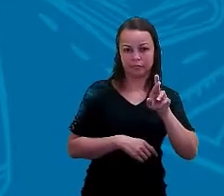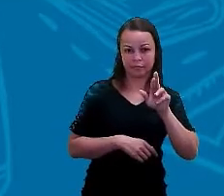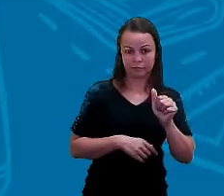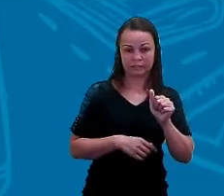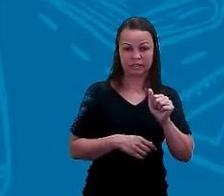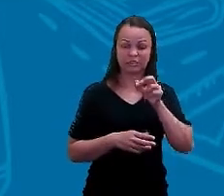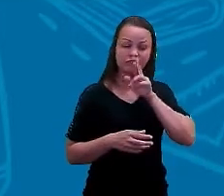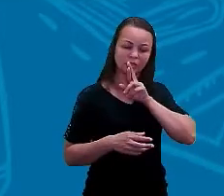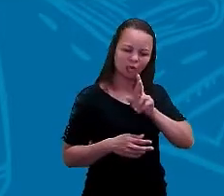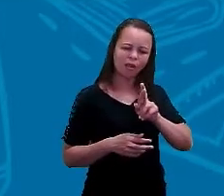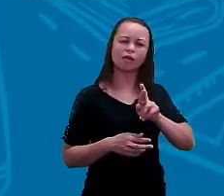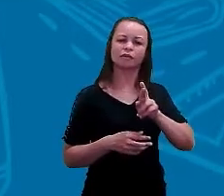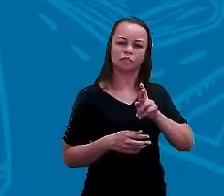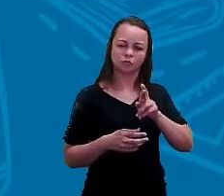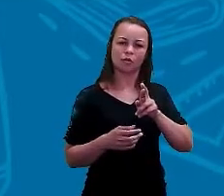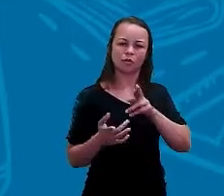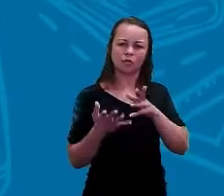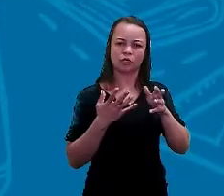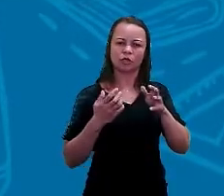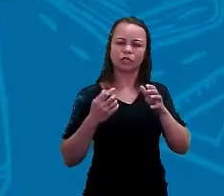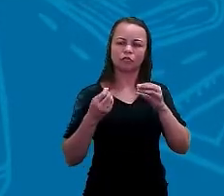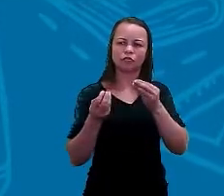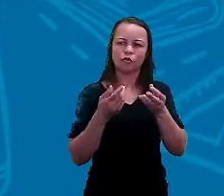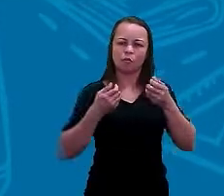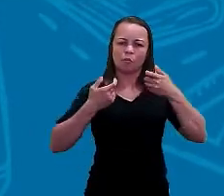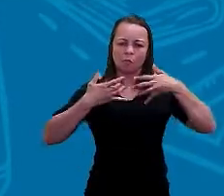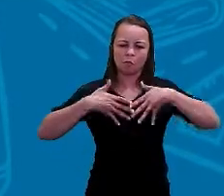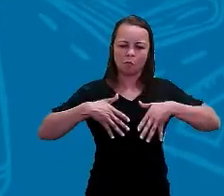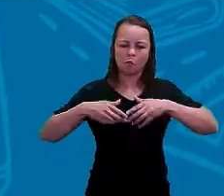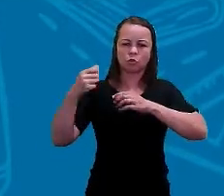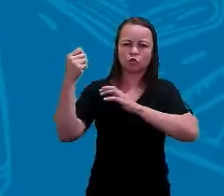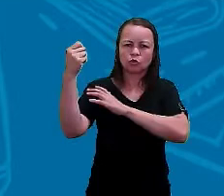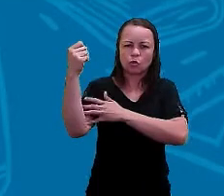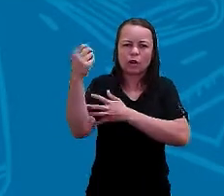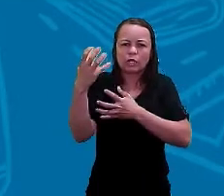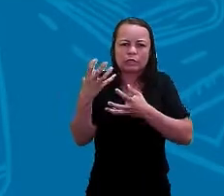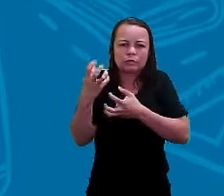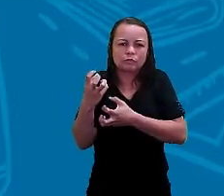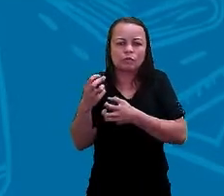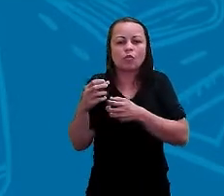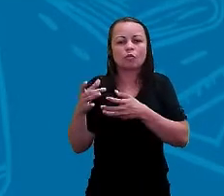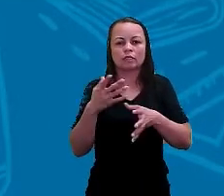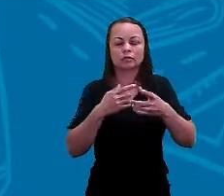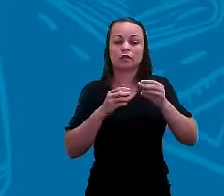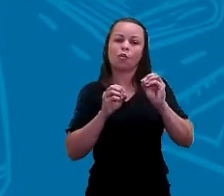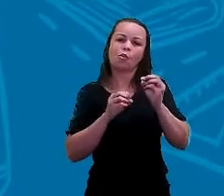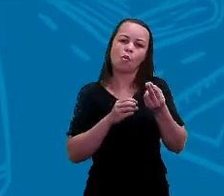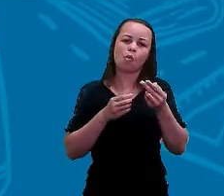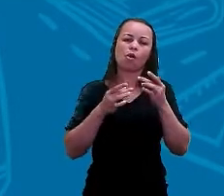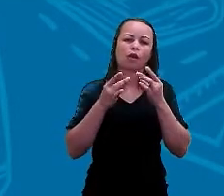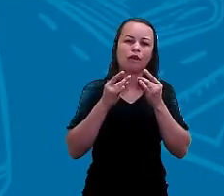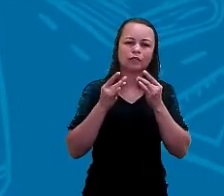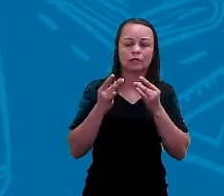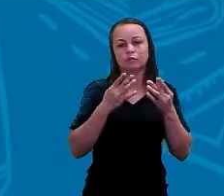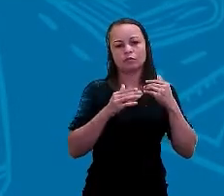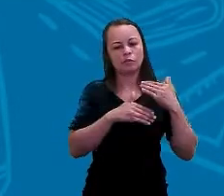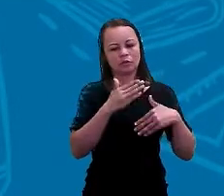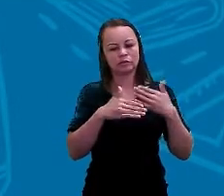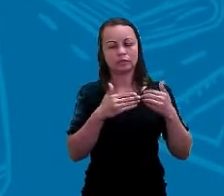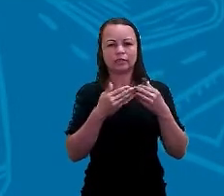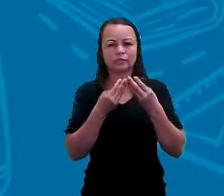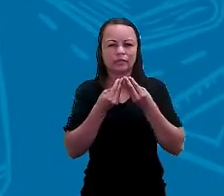uma resposta a nível muscular, por um processo de contração, ou a nível glandular, processo de quê?